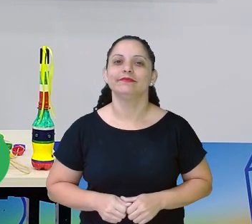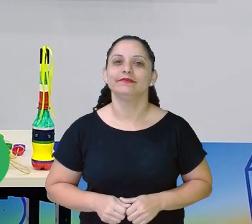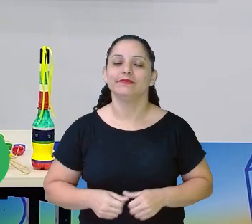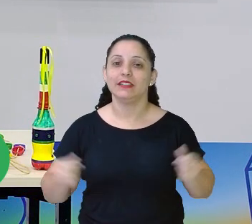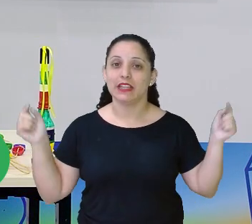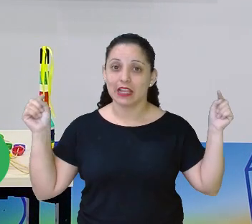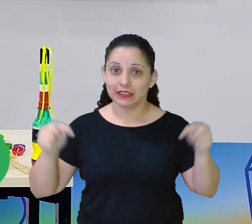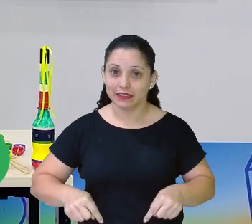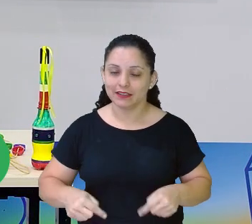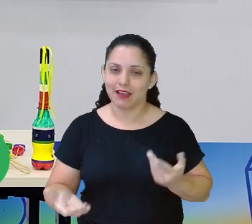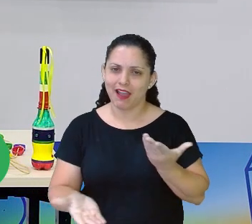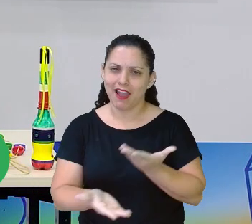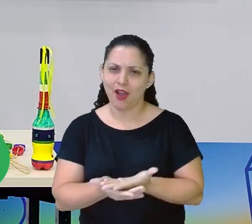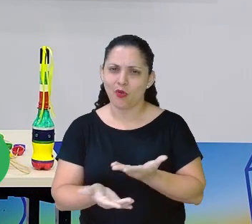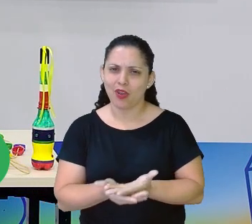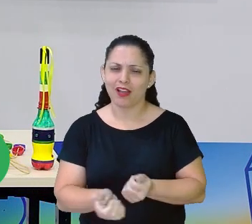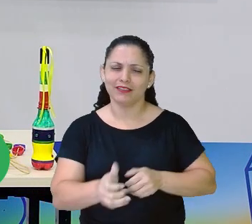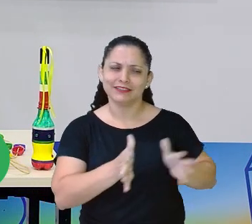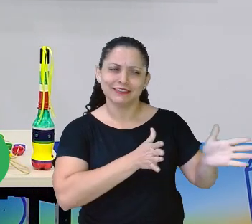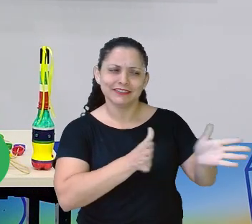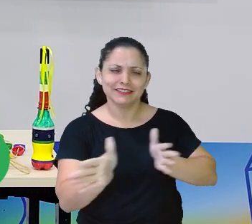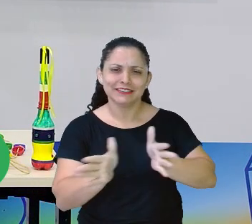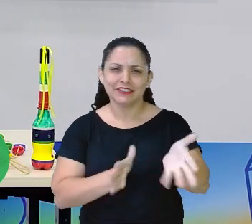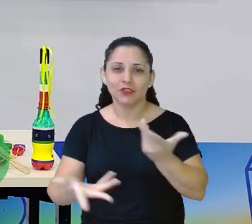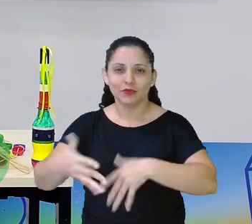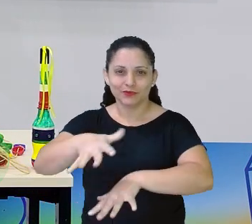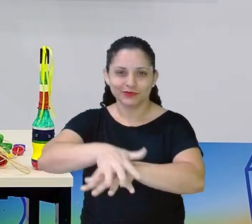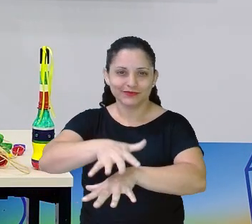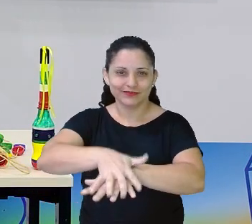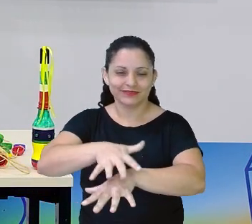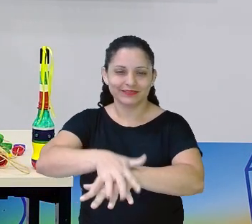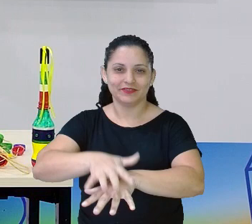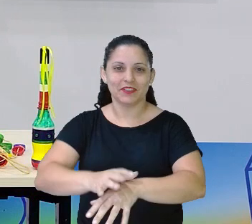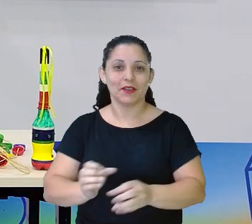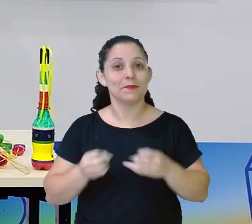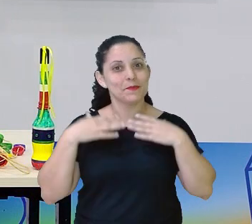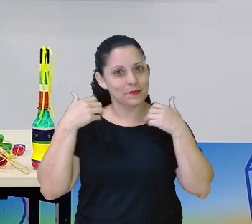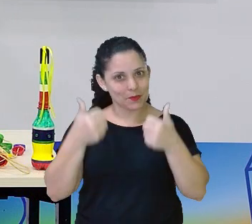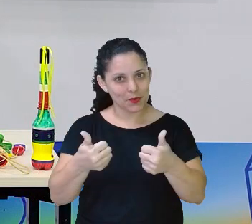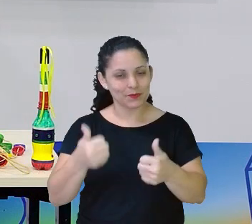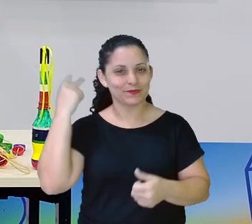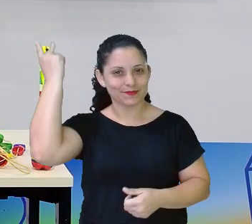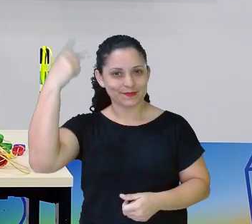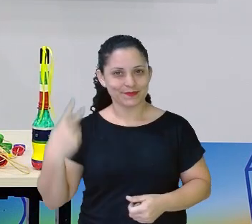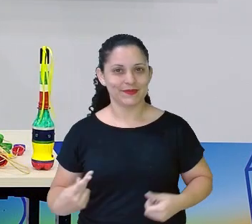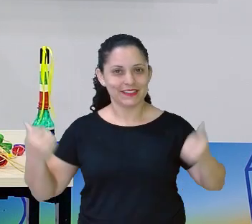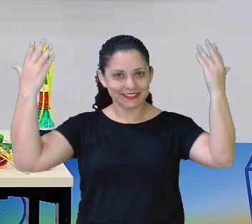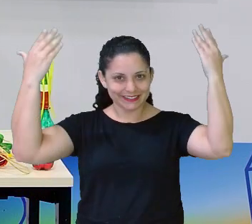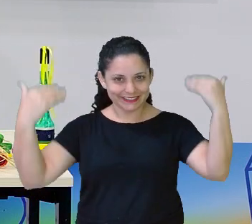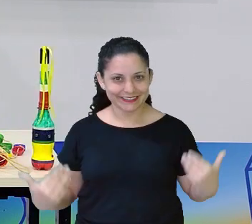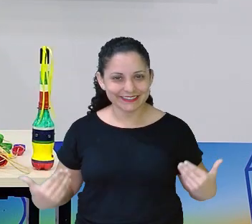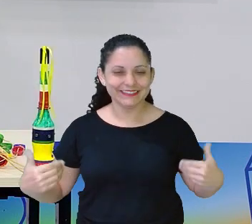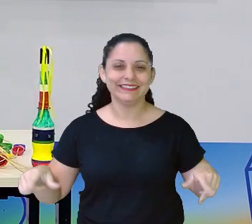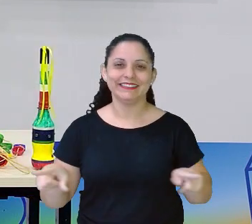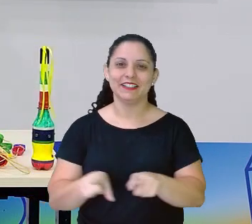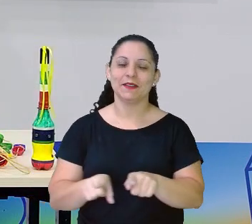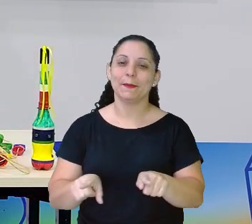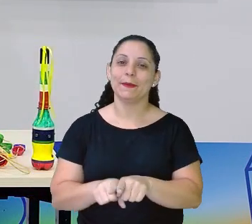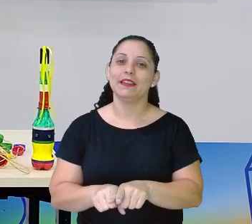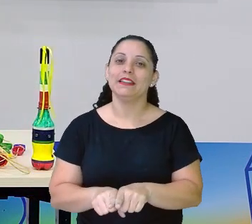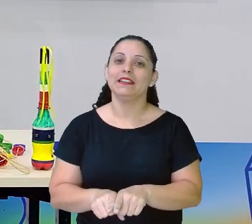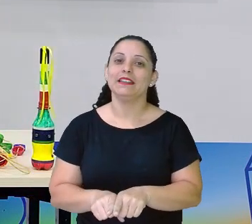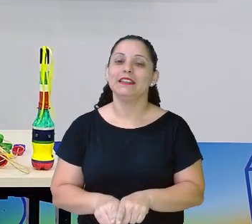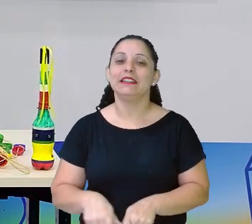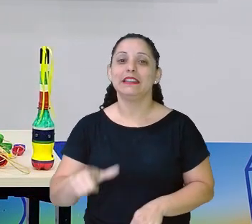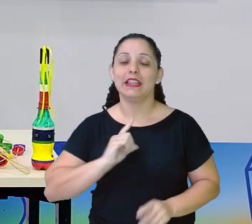aula seja, claro, mais acessível. Coisa boa, né? Então tá eu, Késia, Kedma, e ainda tem também